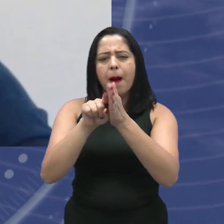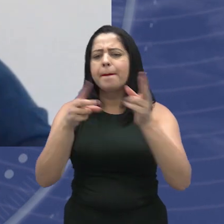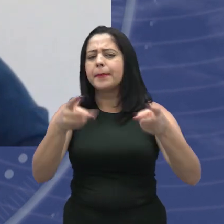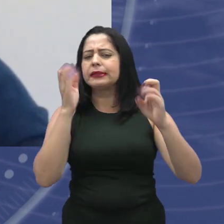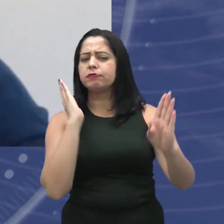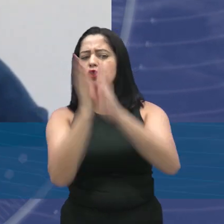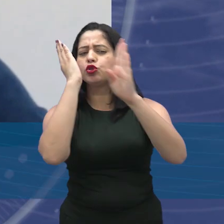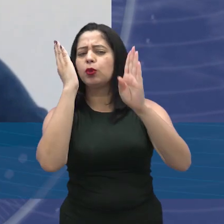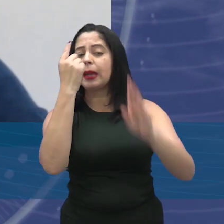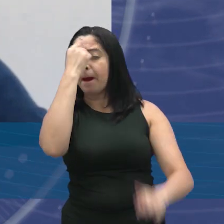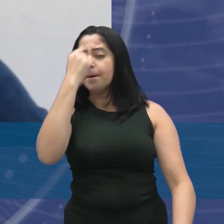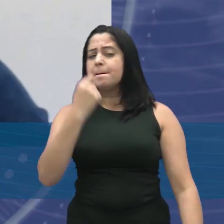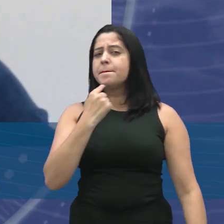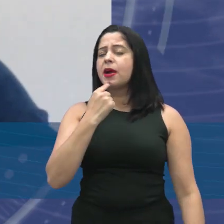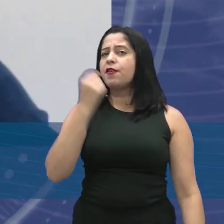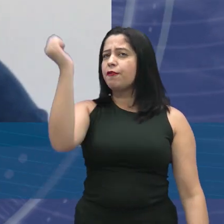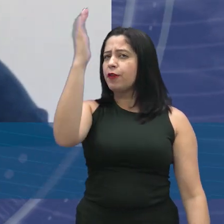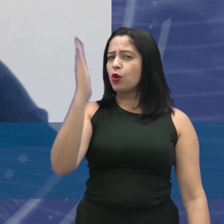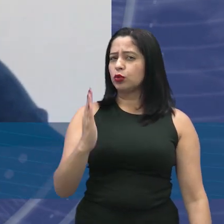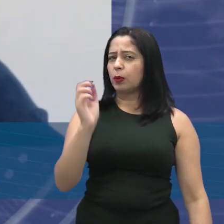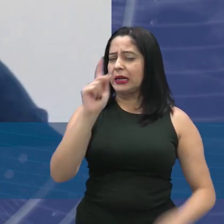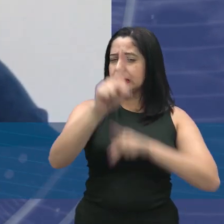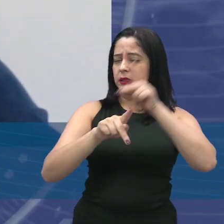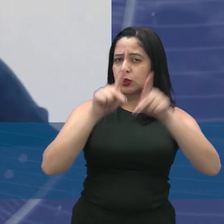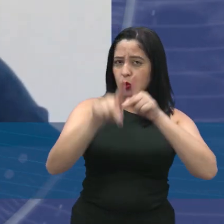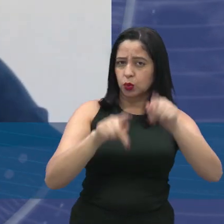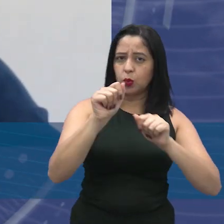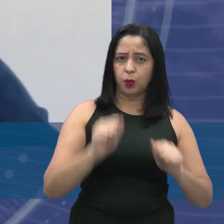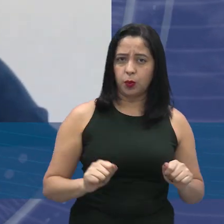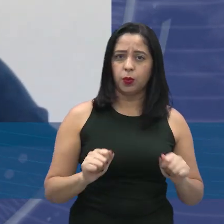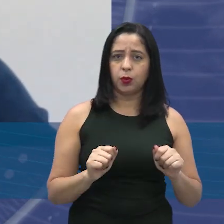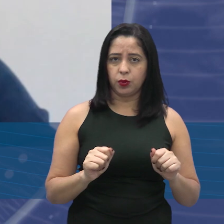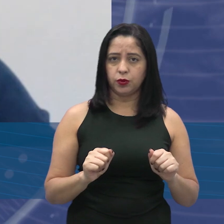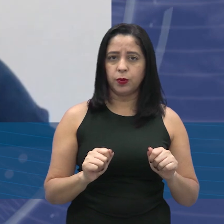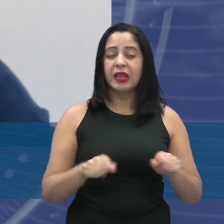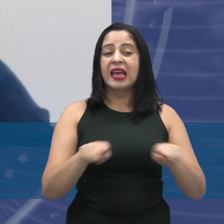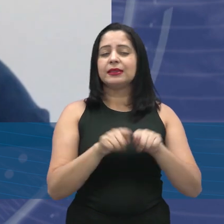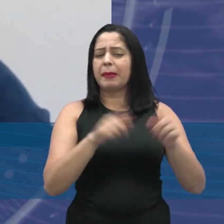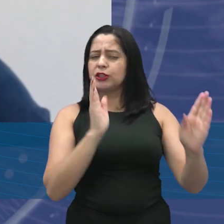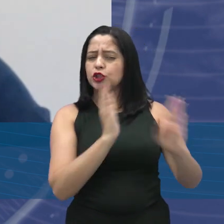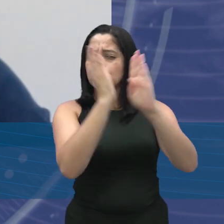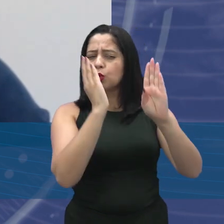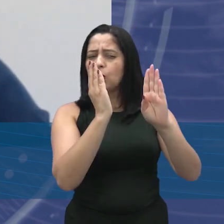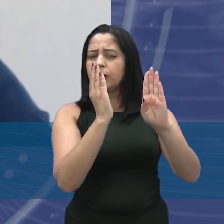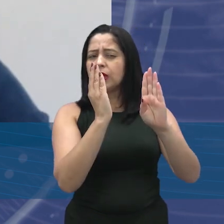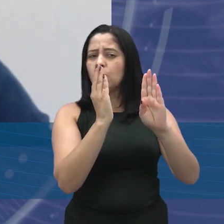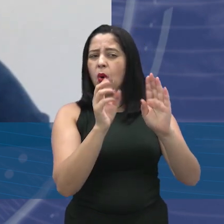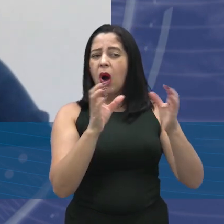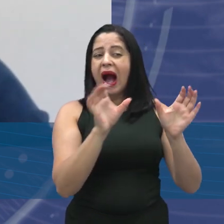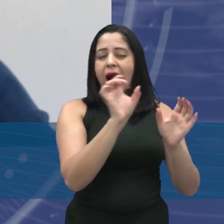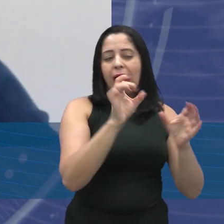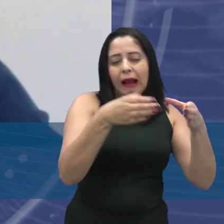população, entender qual é o tipo de despesa que a população tem, de acordo ali com as classes de rendimentos, e